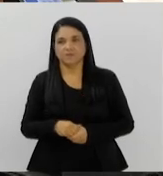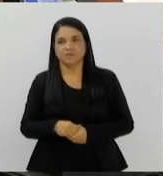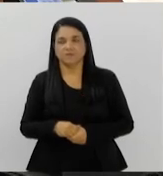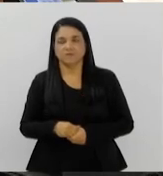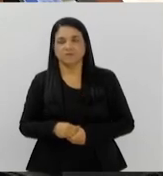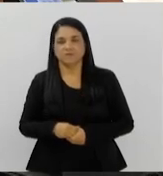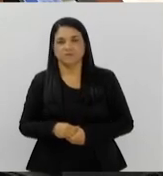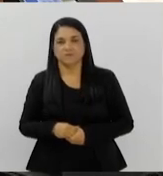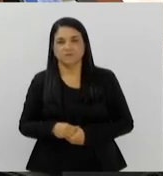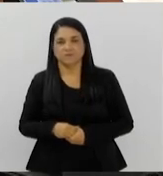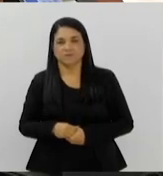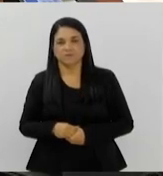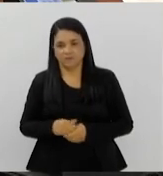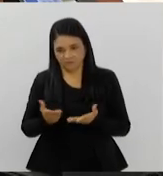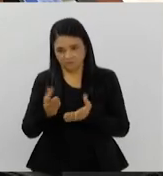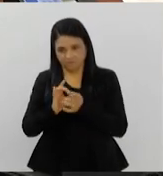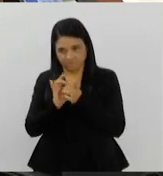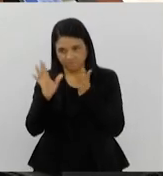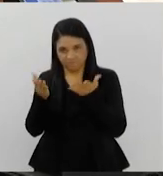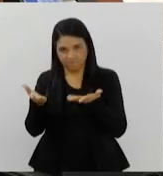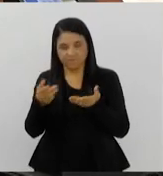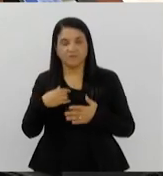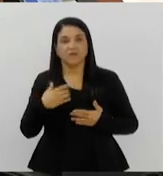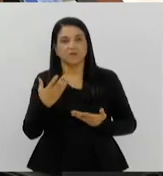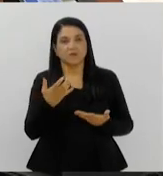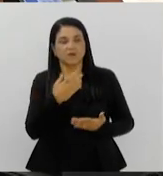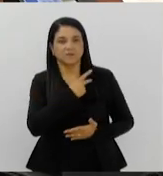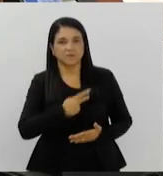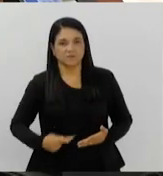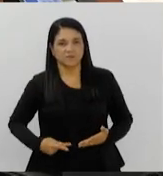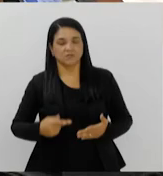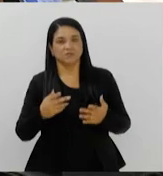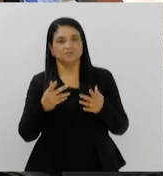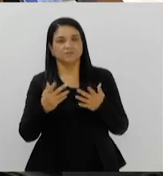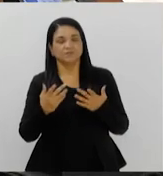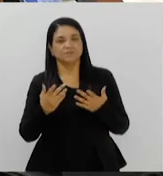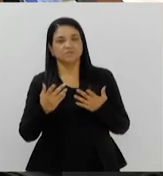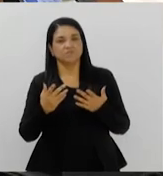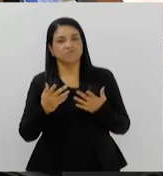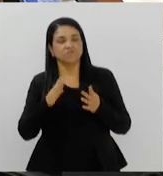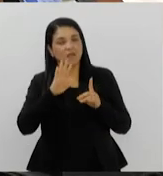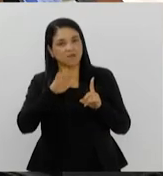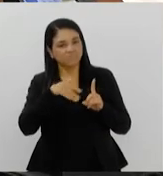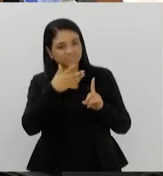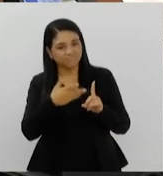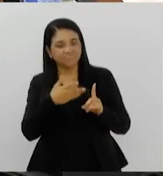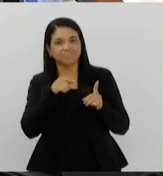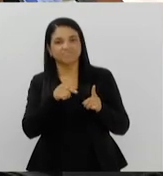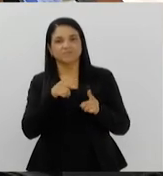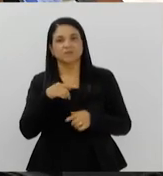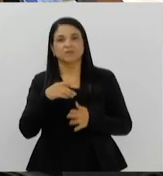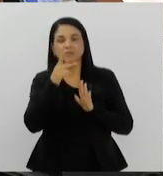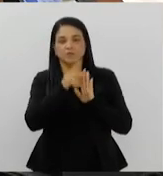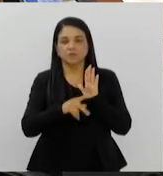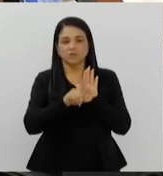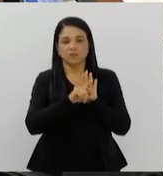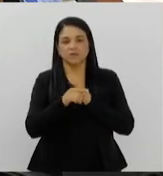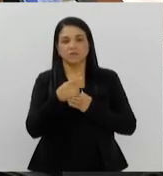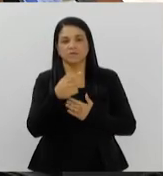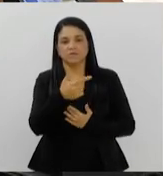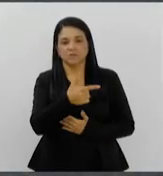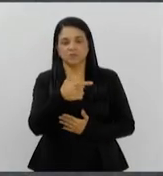vontade. Presidente, queria elogiar muito, né, o projeto de lei 2278,